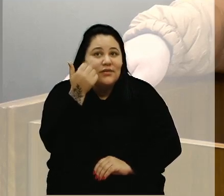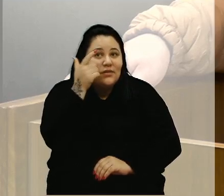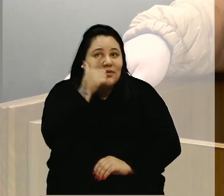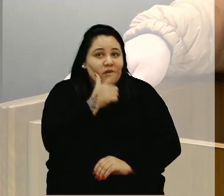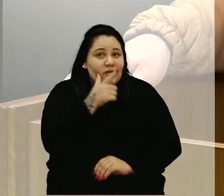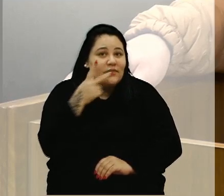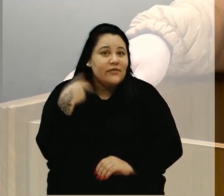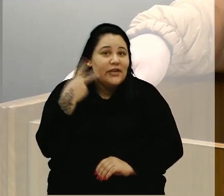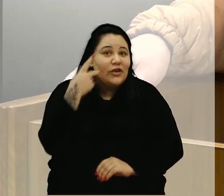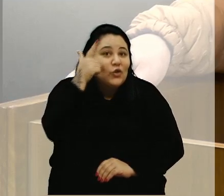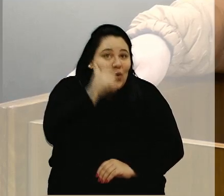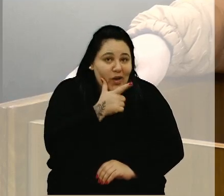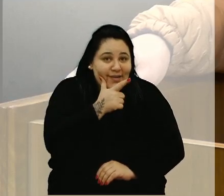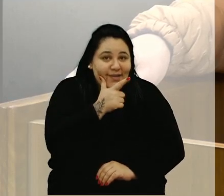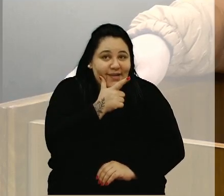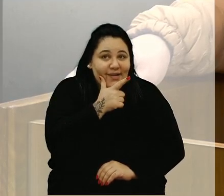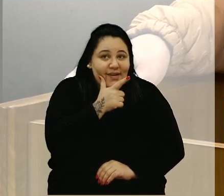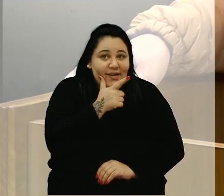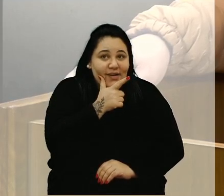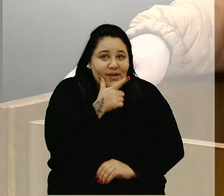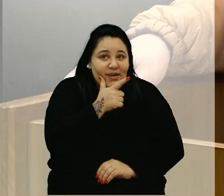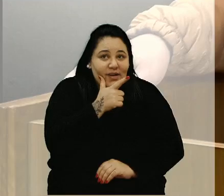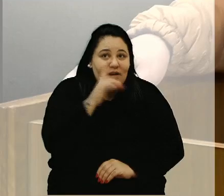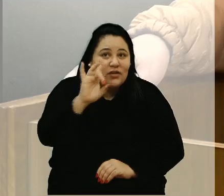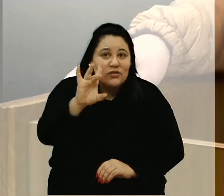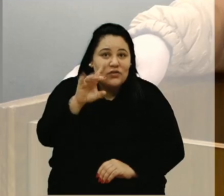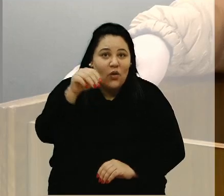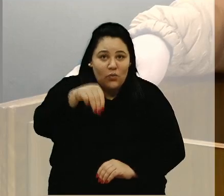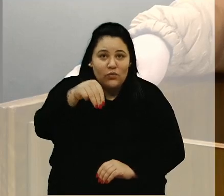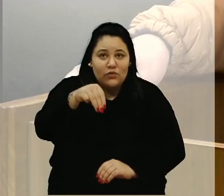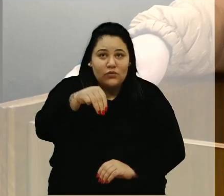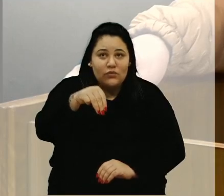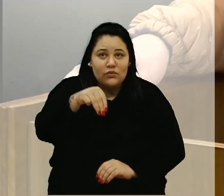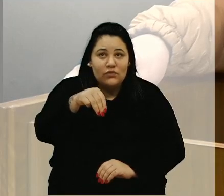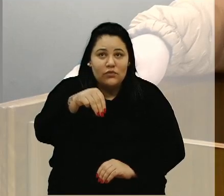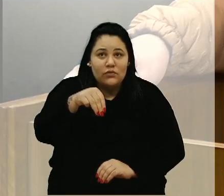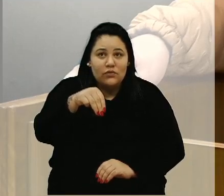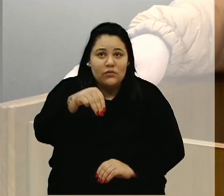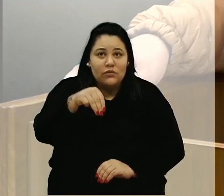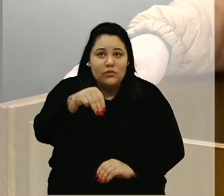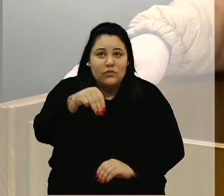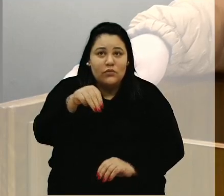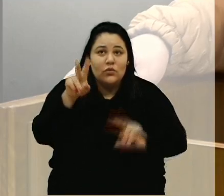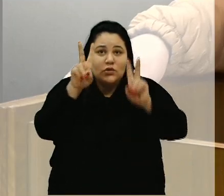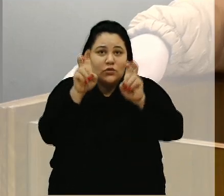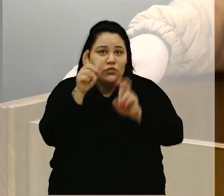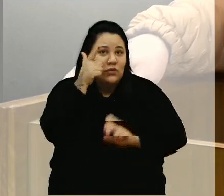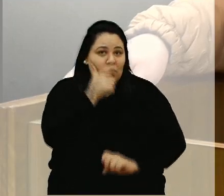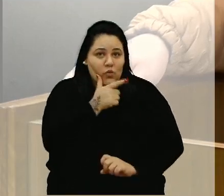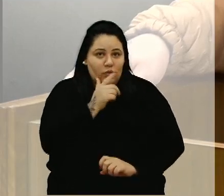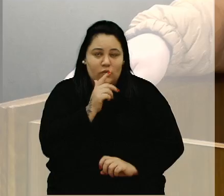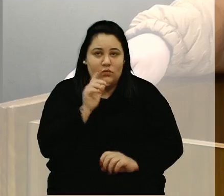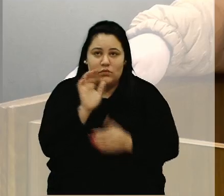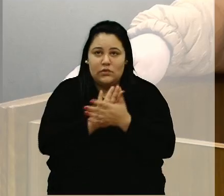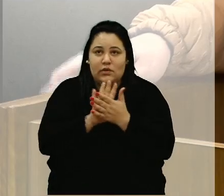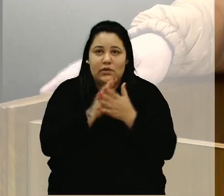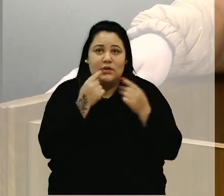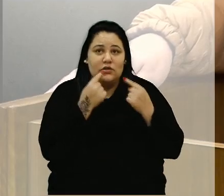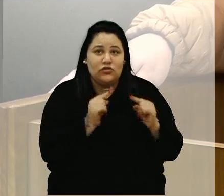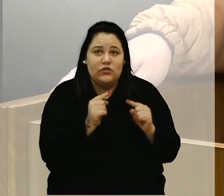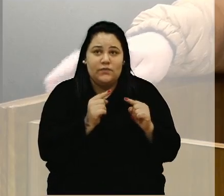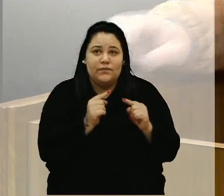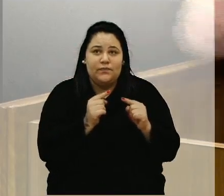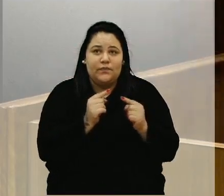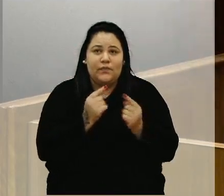Vereador Lucas. Só um minutinho, que eu gostaria. O assunto, Lucas, não é crítica, é só uma observação que e me